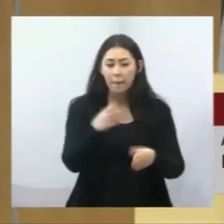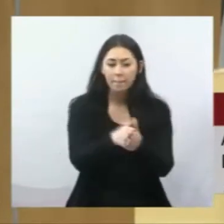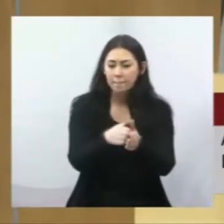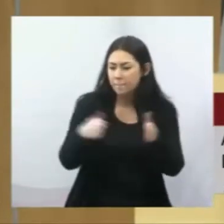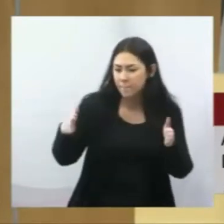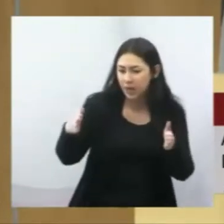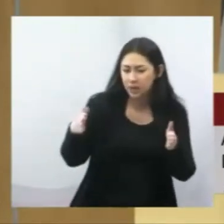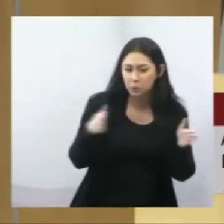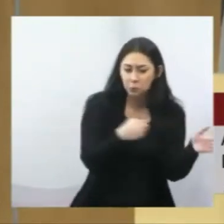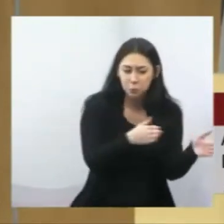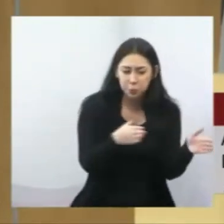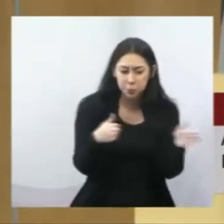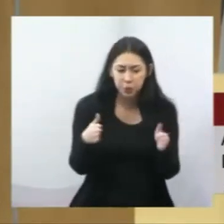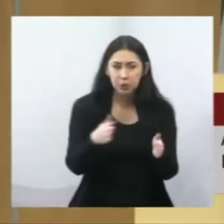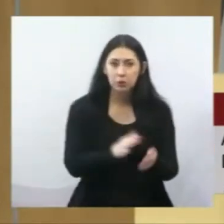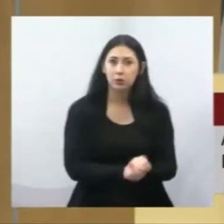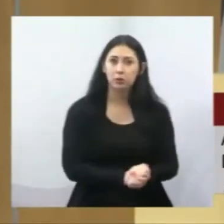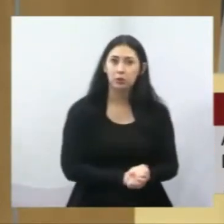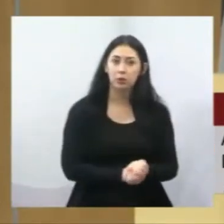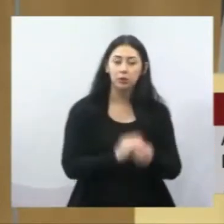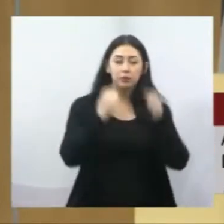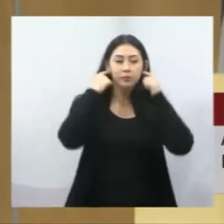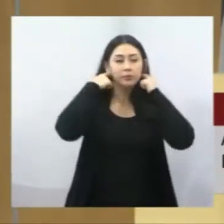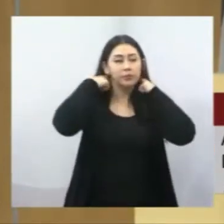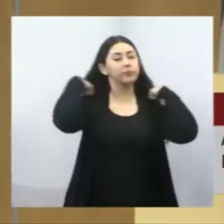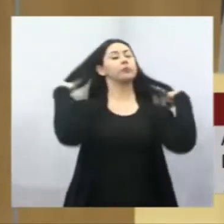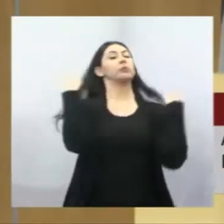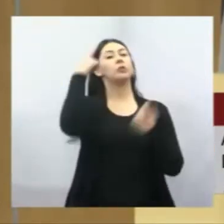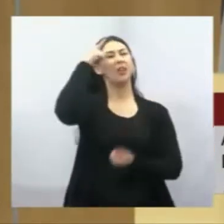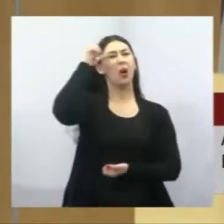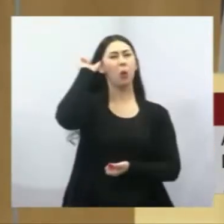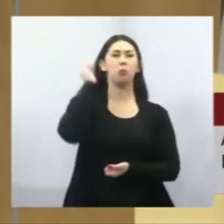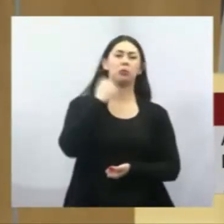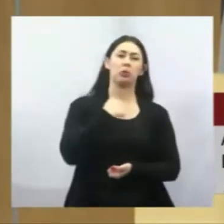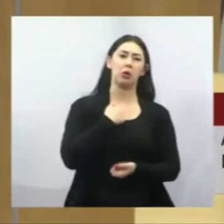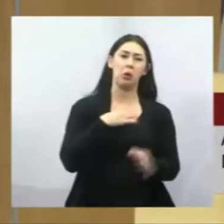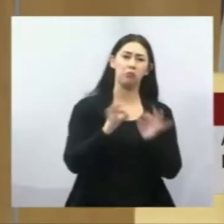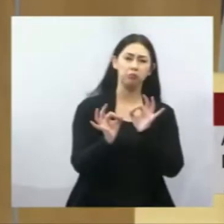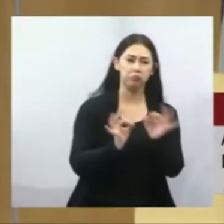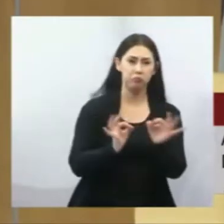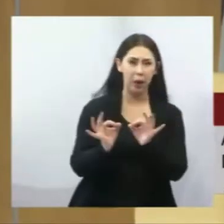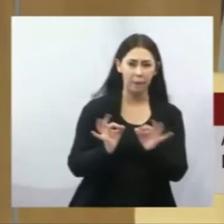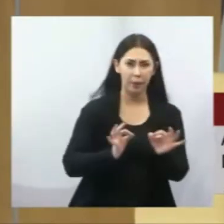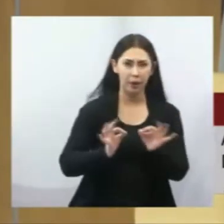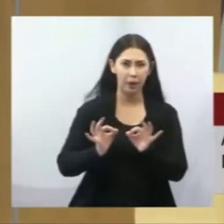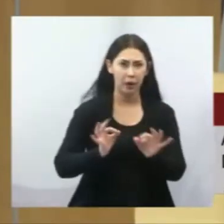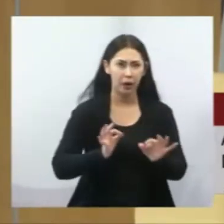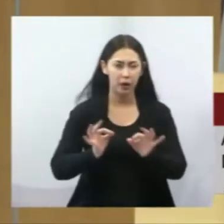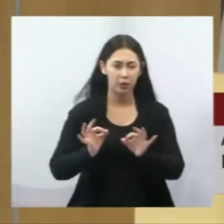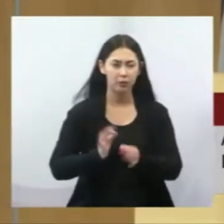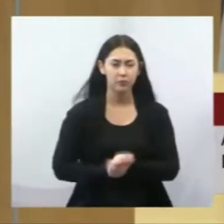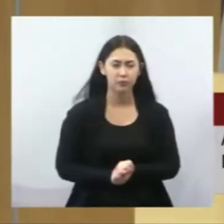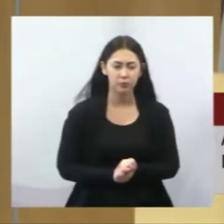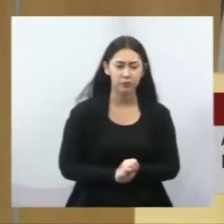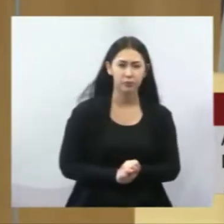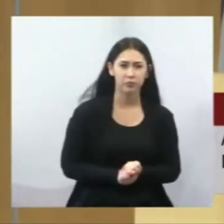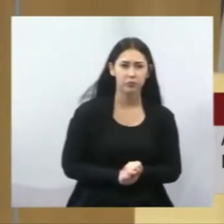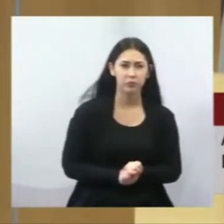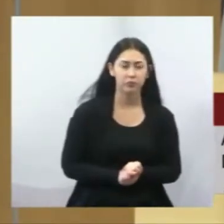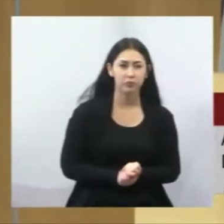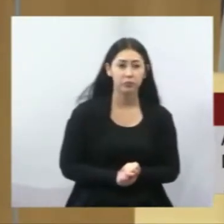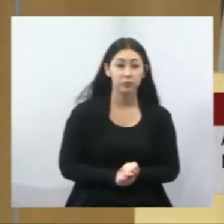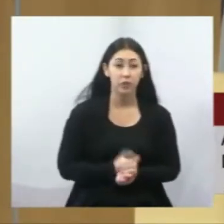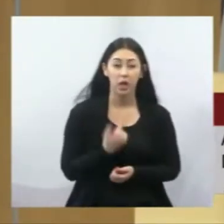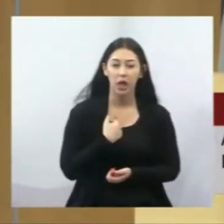Queria chamar a atenção dos vereadores, porque ontem eu estava preparando o voto, vereadora Sônia, vereador Abner,